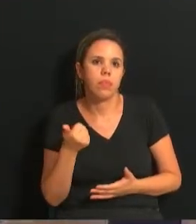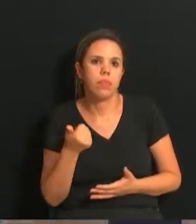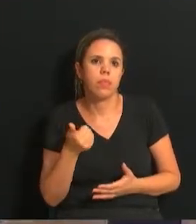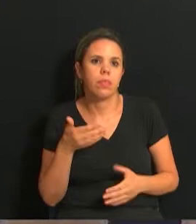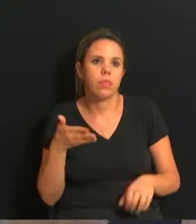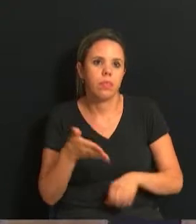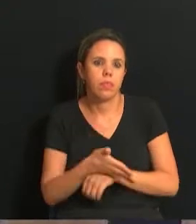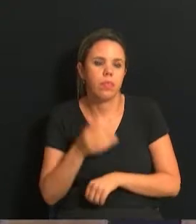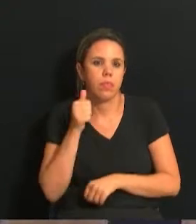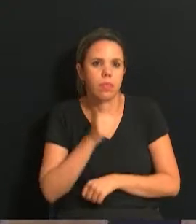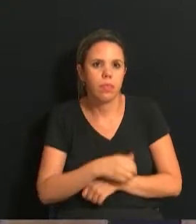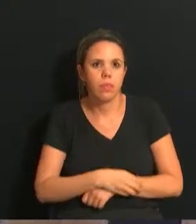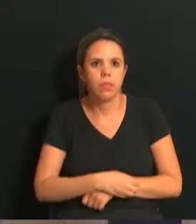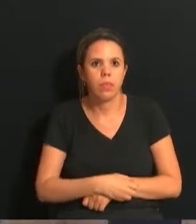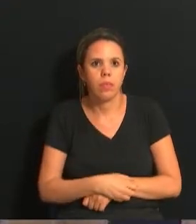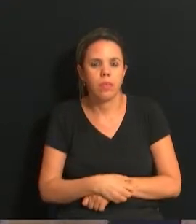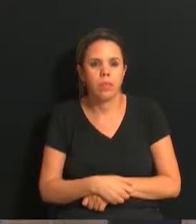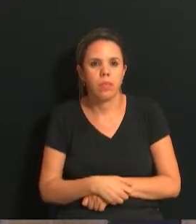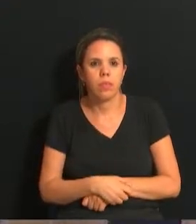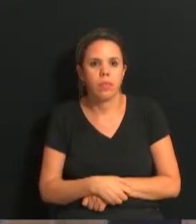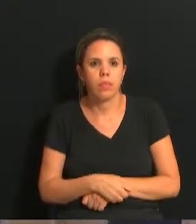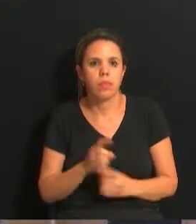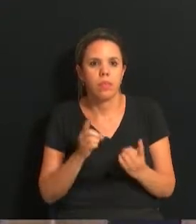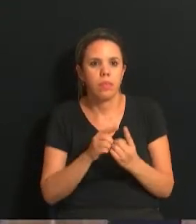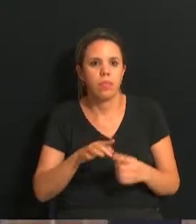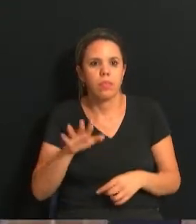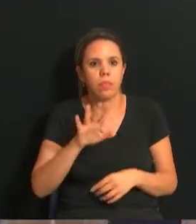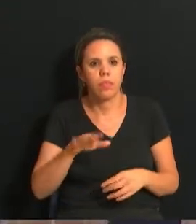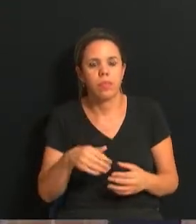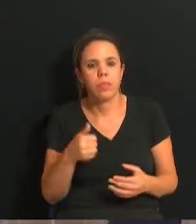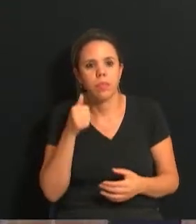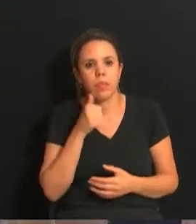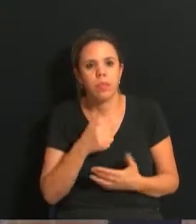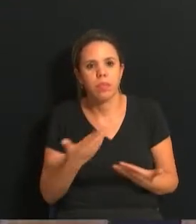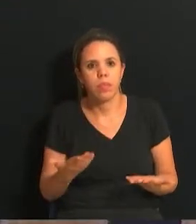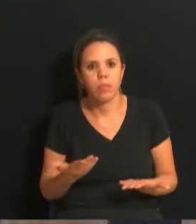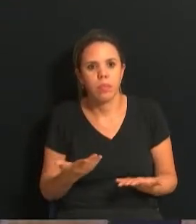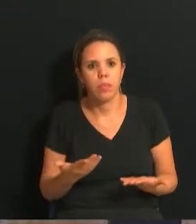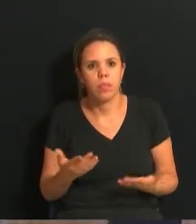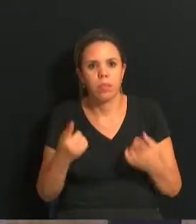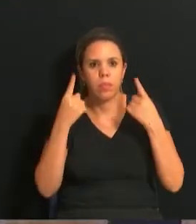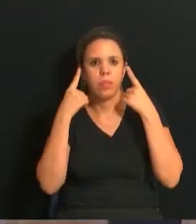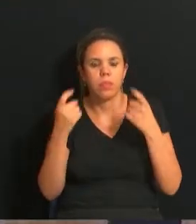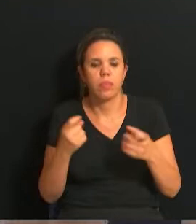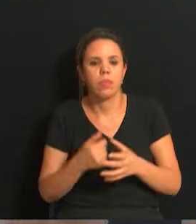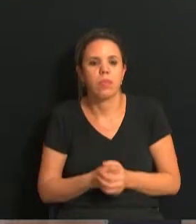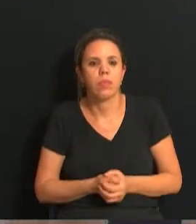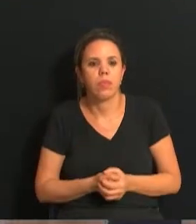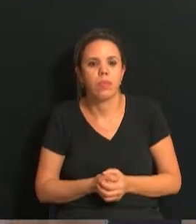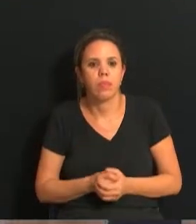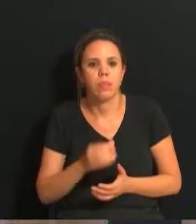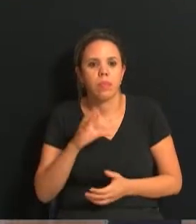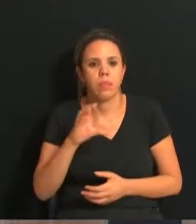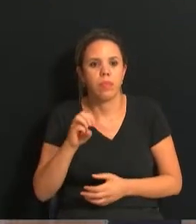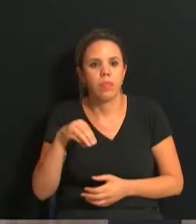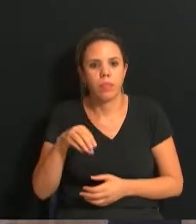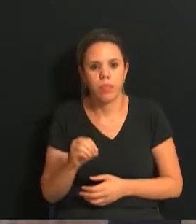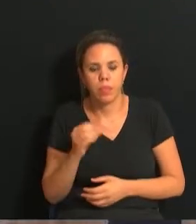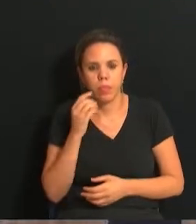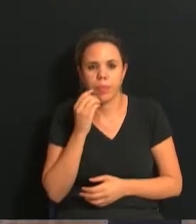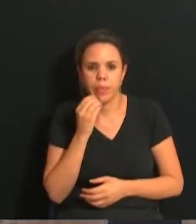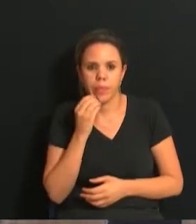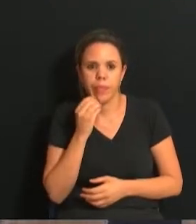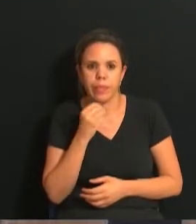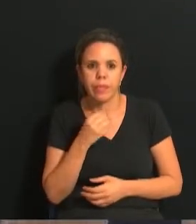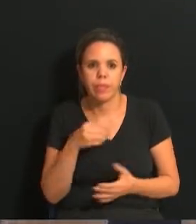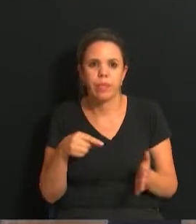acesso das mulheres aos serviços que atendem as mulheres em situação de violência. O SEAMA também nos encaminhou os